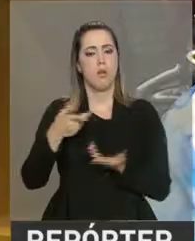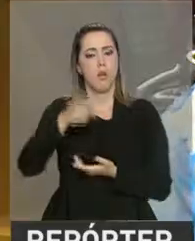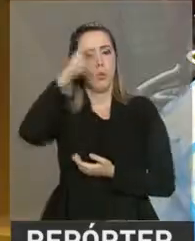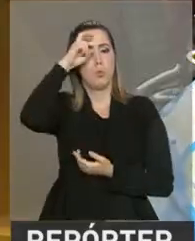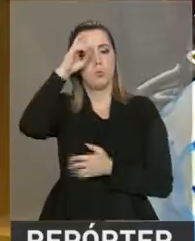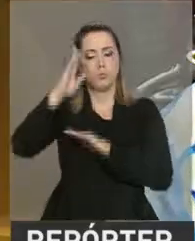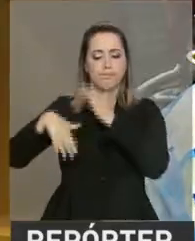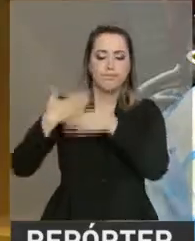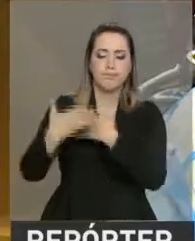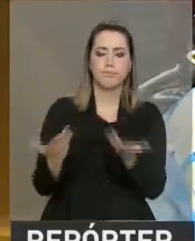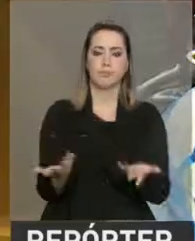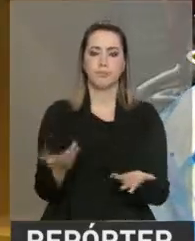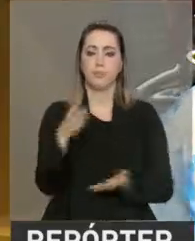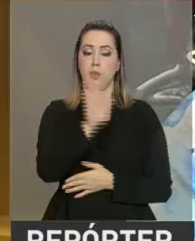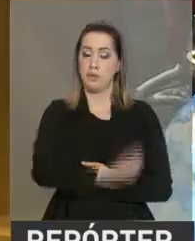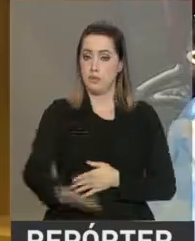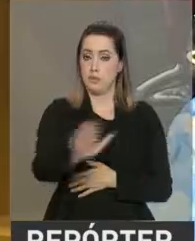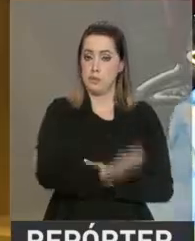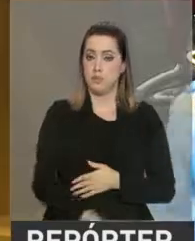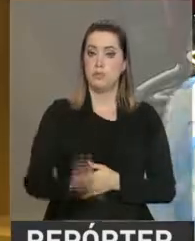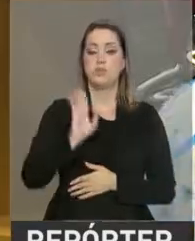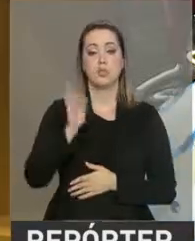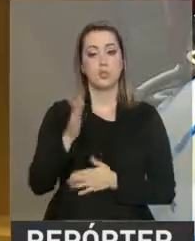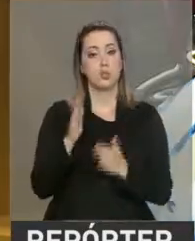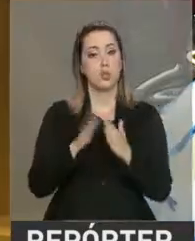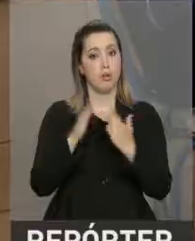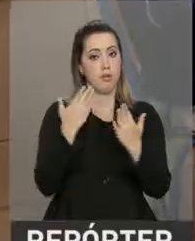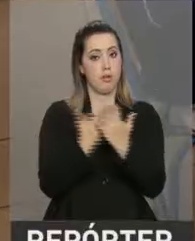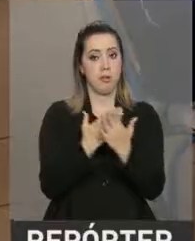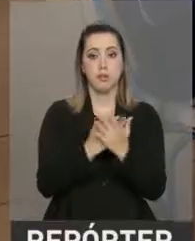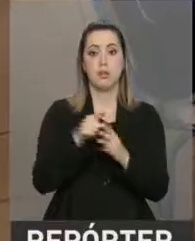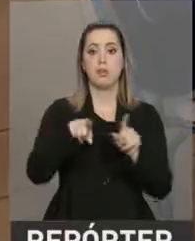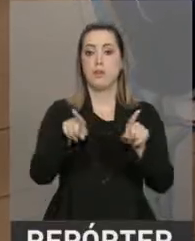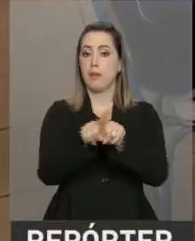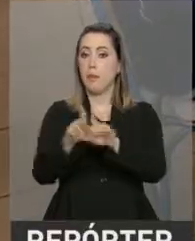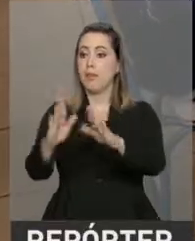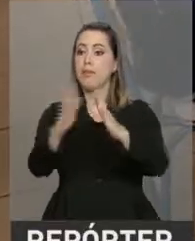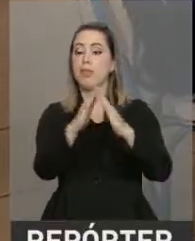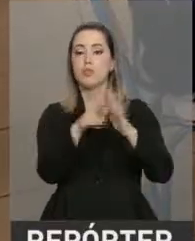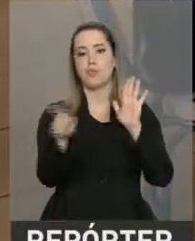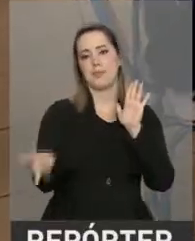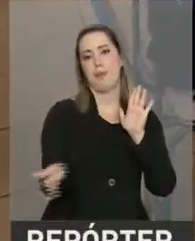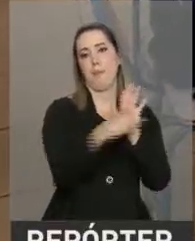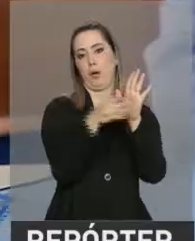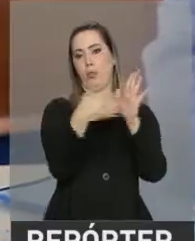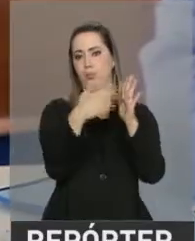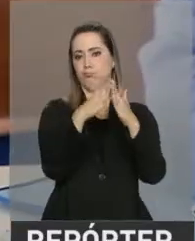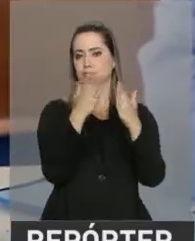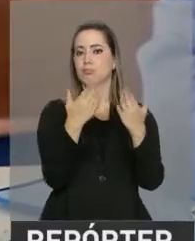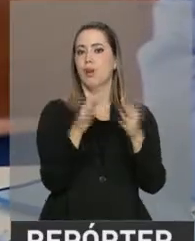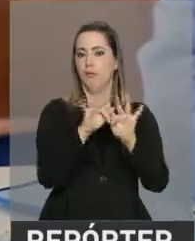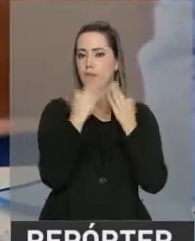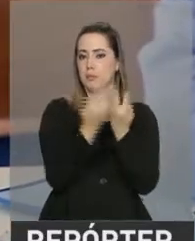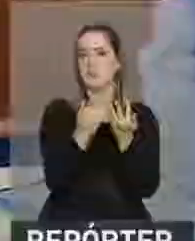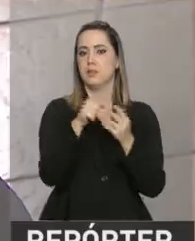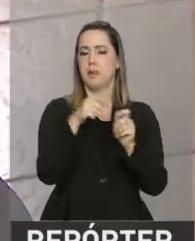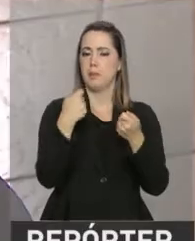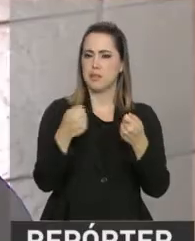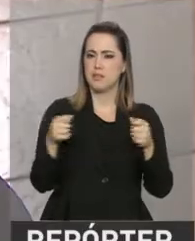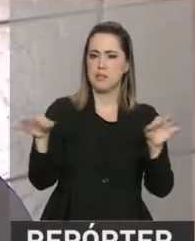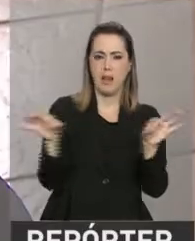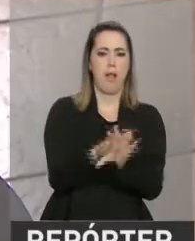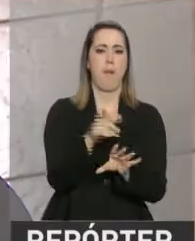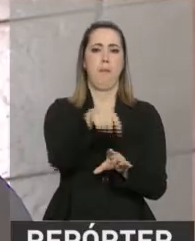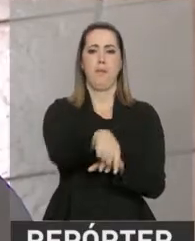essa criança tem toda uma formação na escola e no lar então nós precisamos trabalhar isso essa desconstrução essa